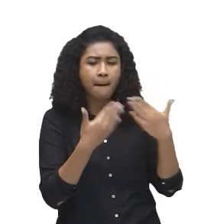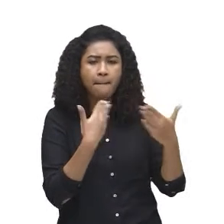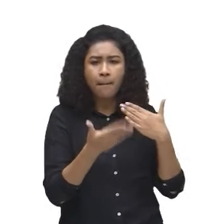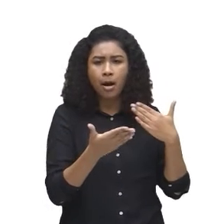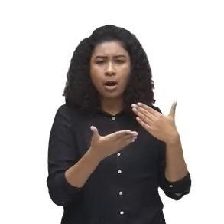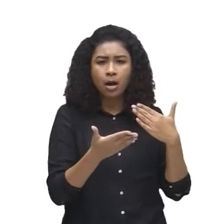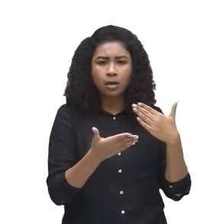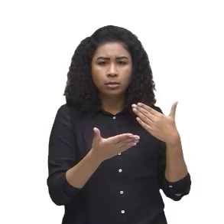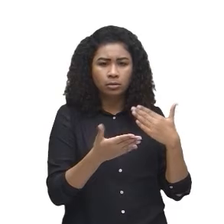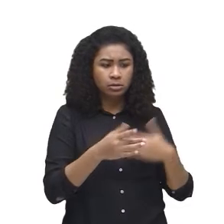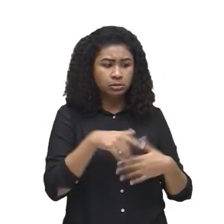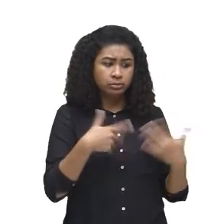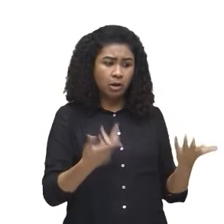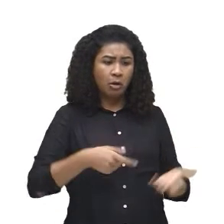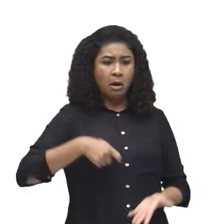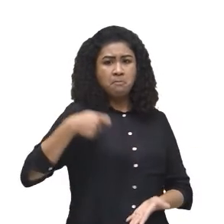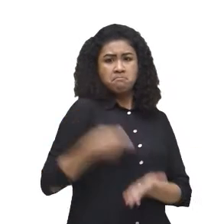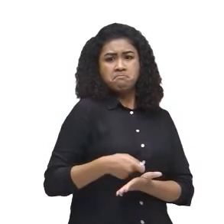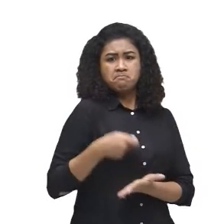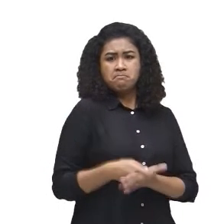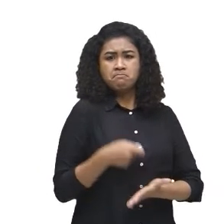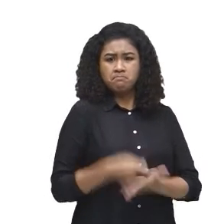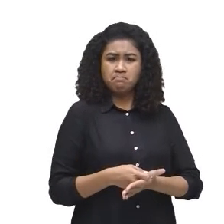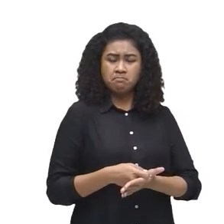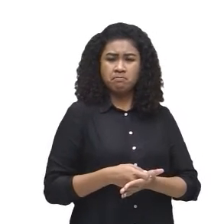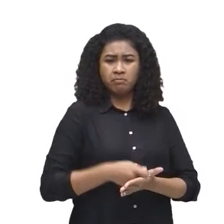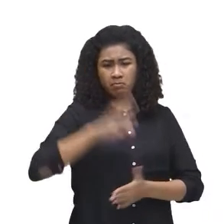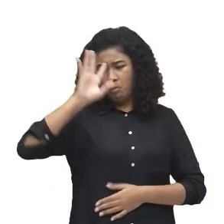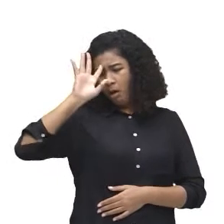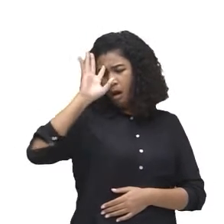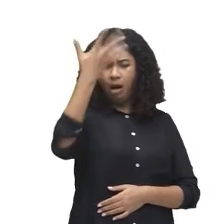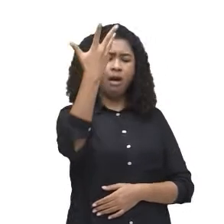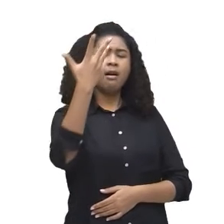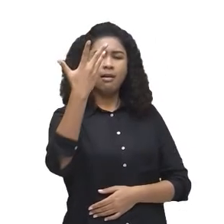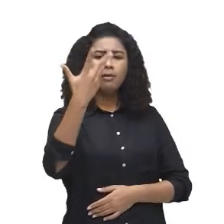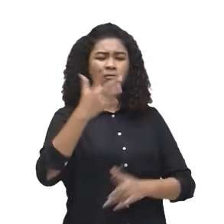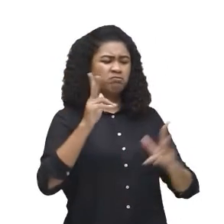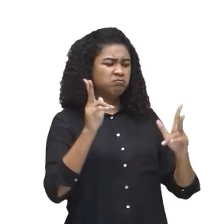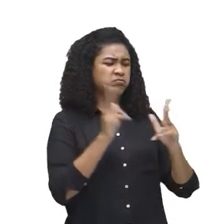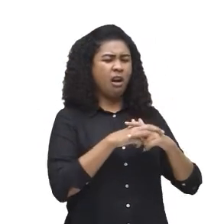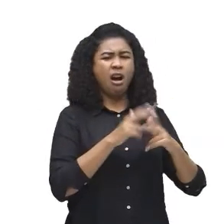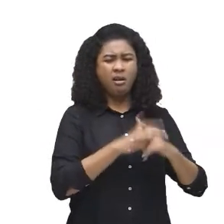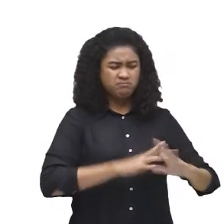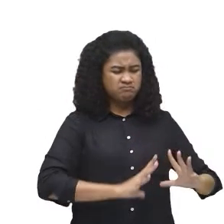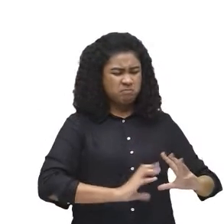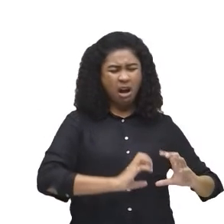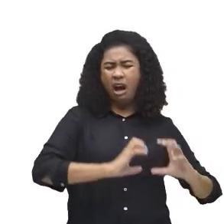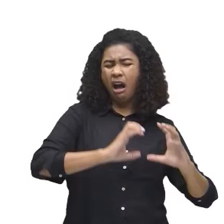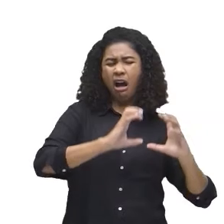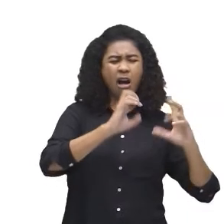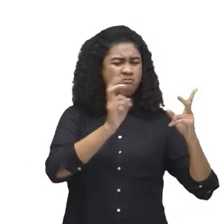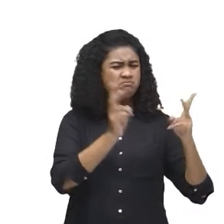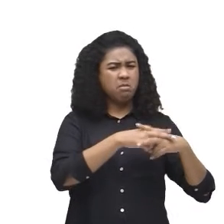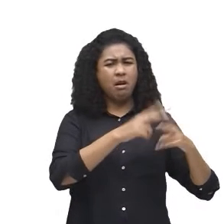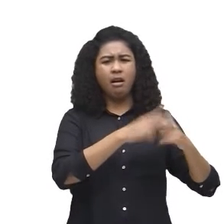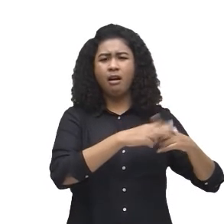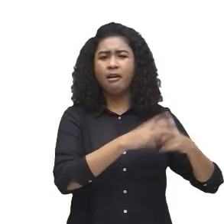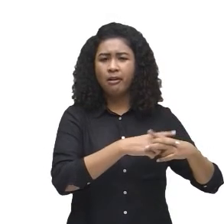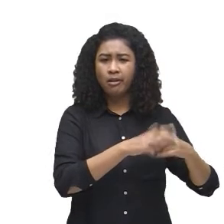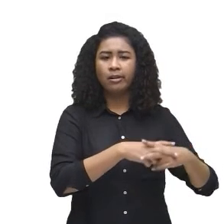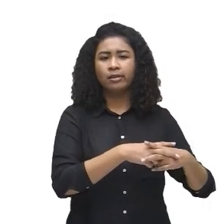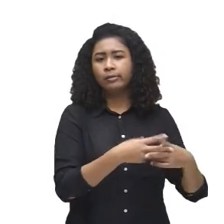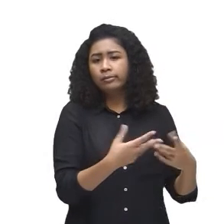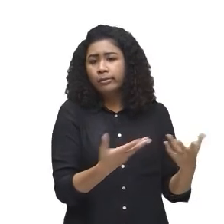outro o seu ponto de vista. E aí acabam então desistindo do diálogo e partem para a agressão física, né? Isso